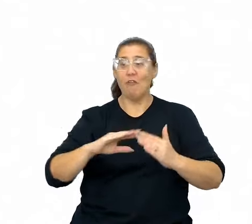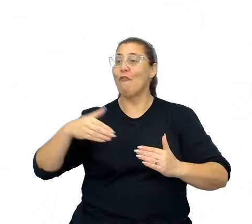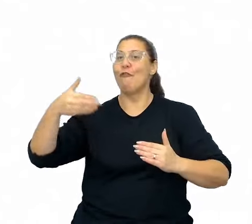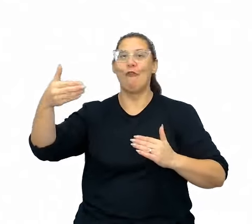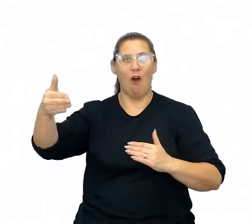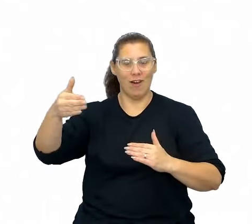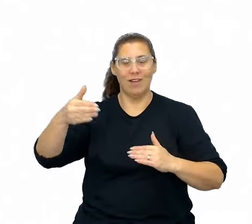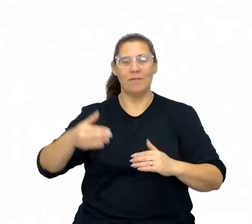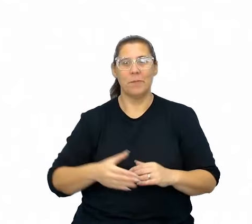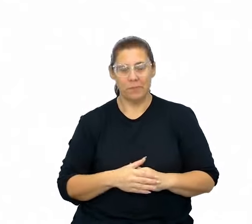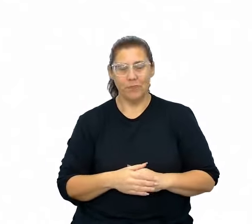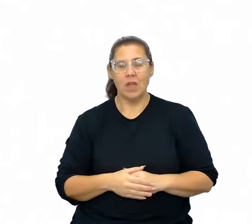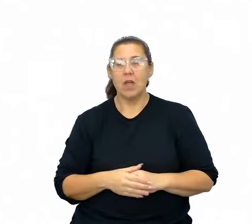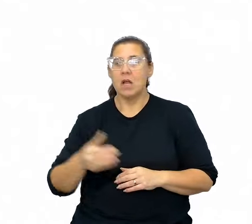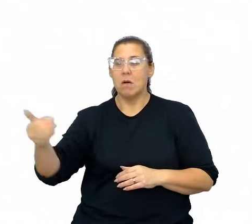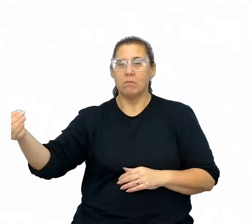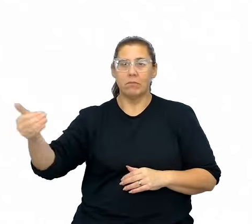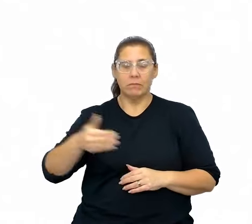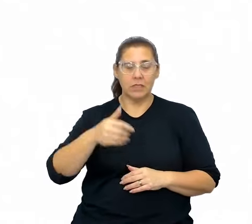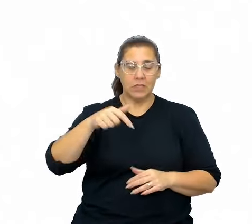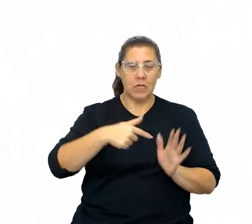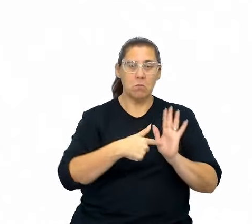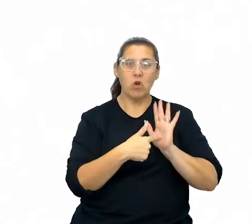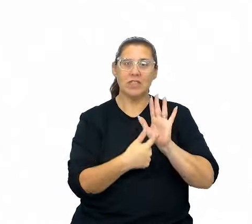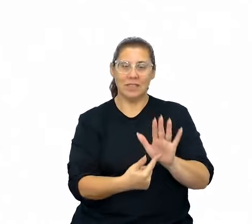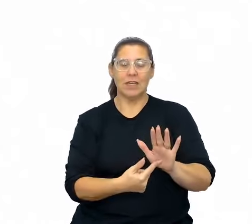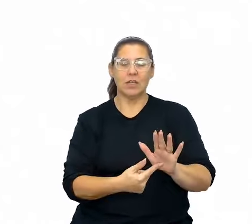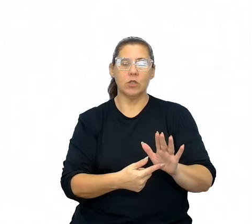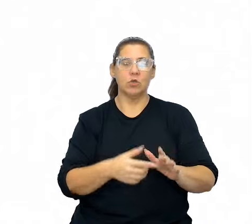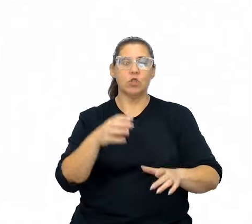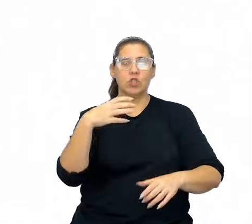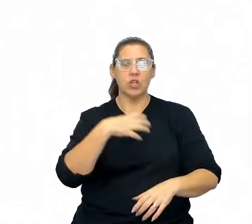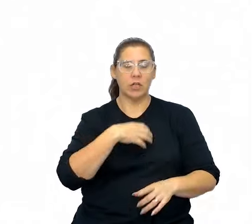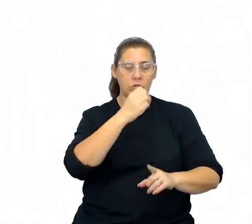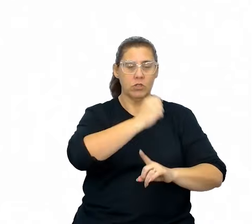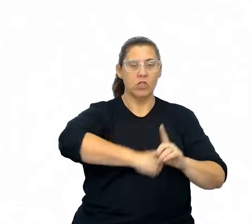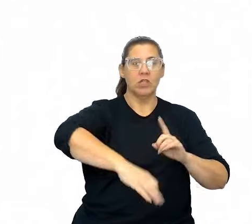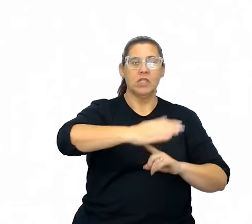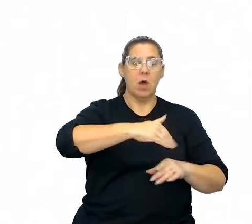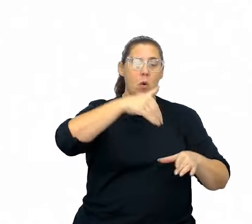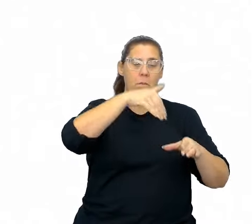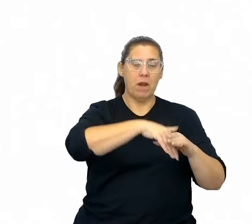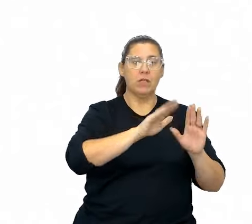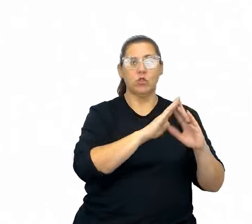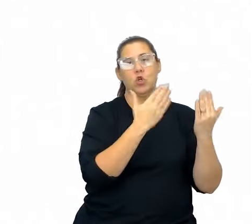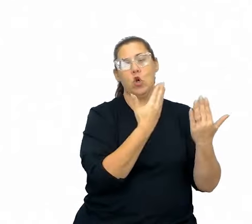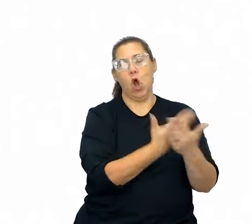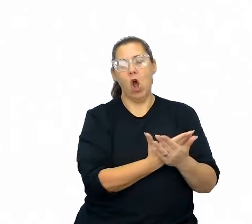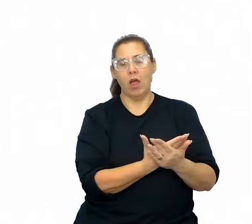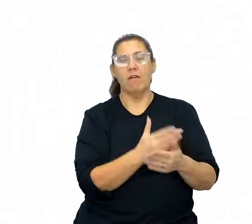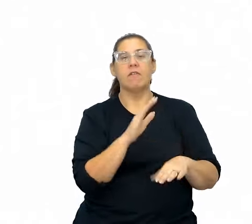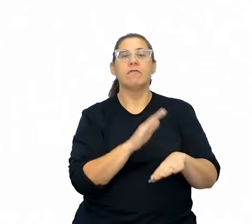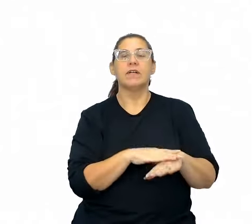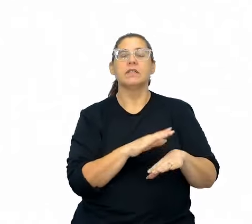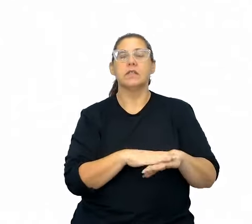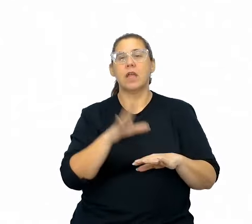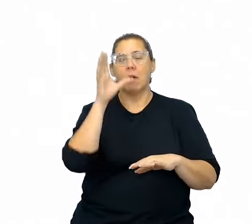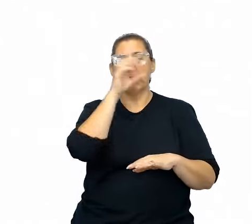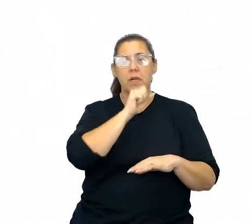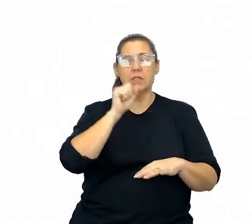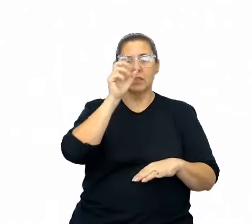assim essa função social real para dentro dos muros da escola, tornando a aprendizagem dessa